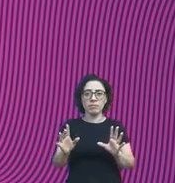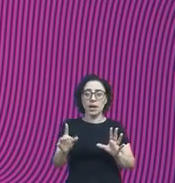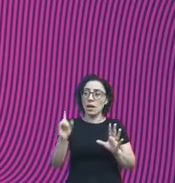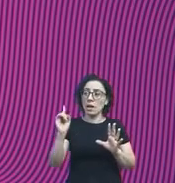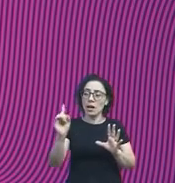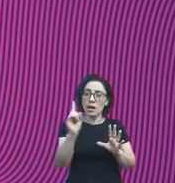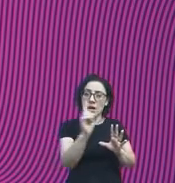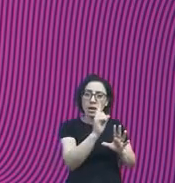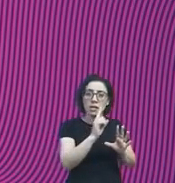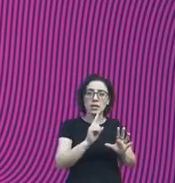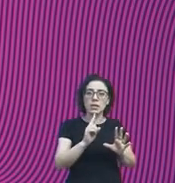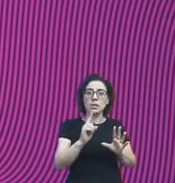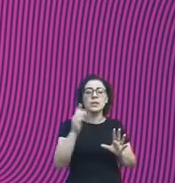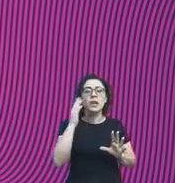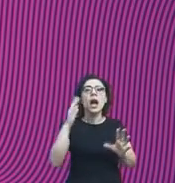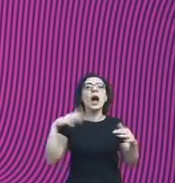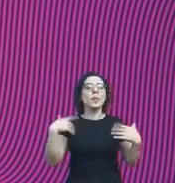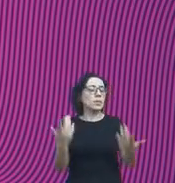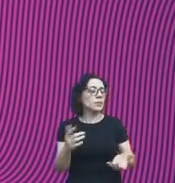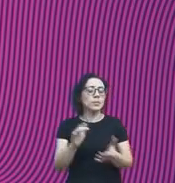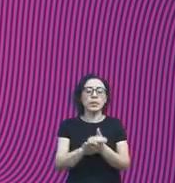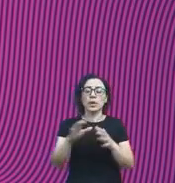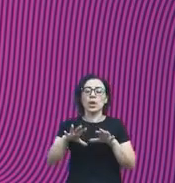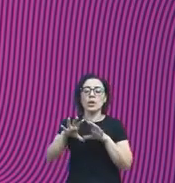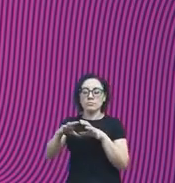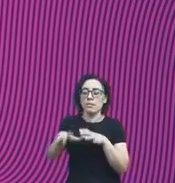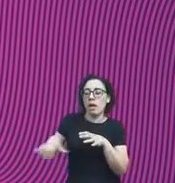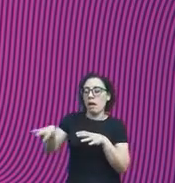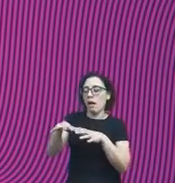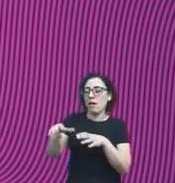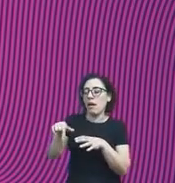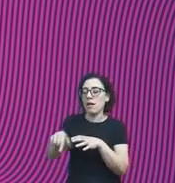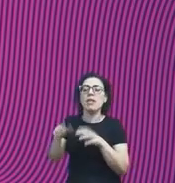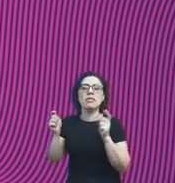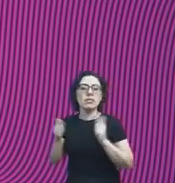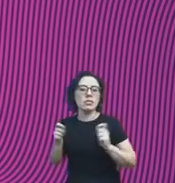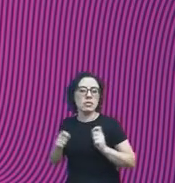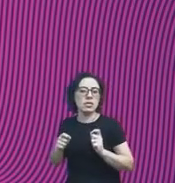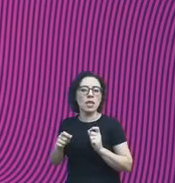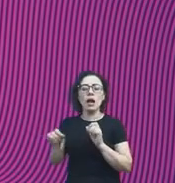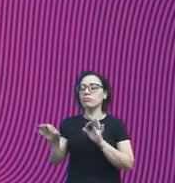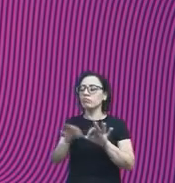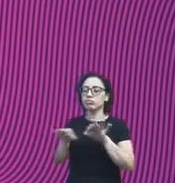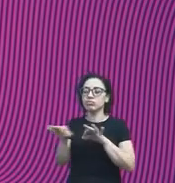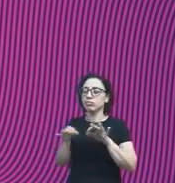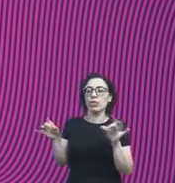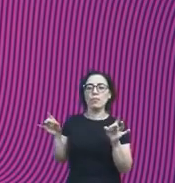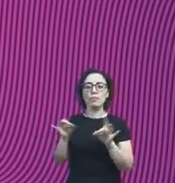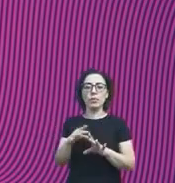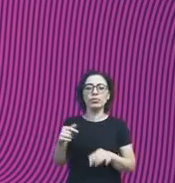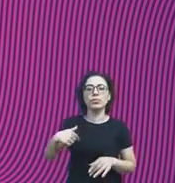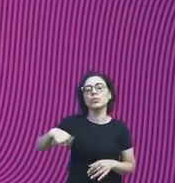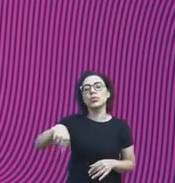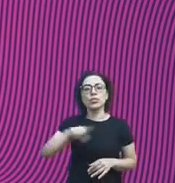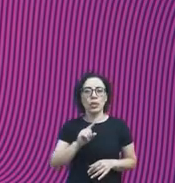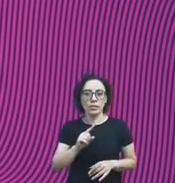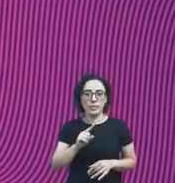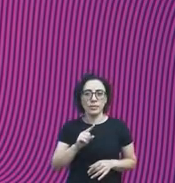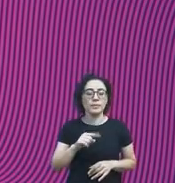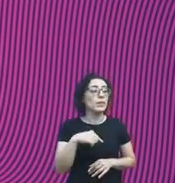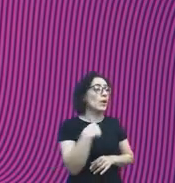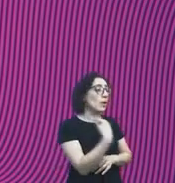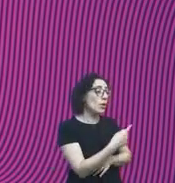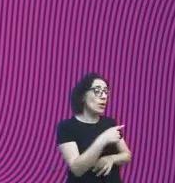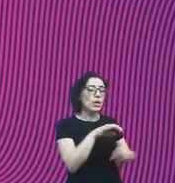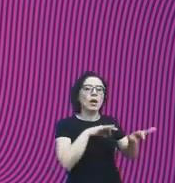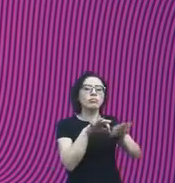para ele de forma isolada. Como se eu, exercitando bastante glosa e